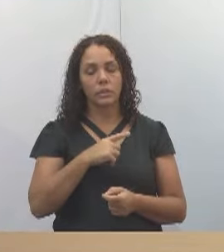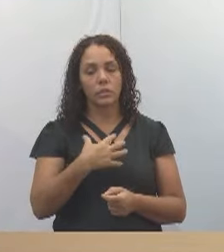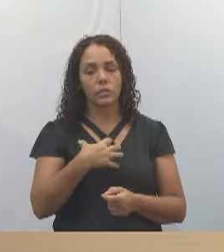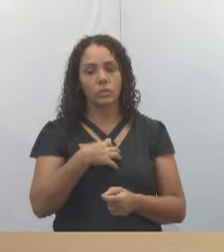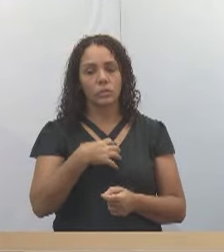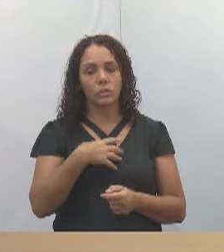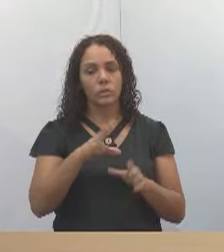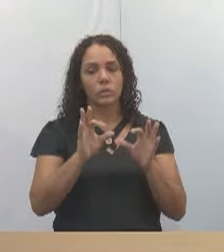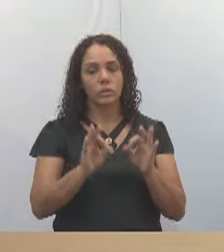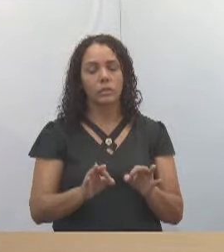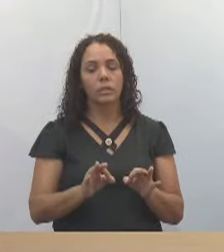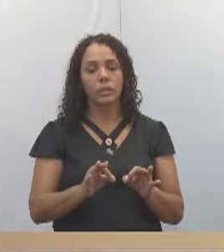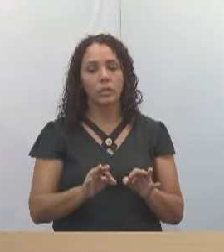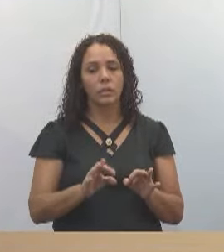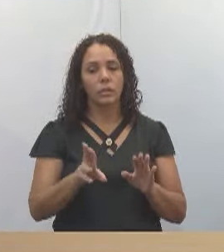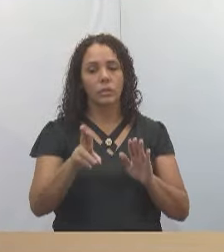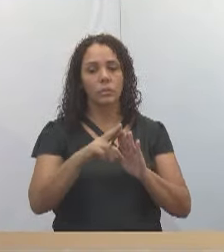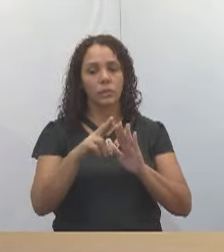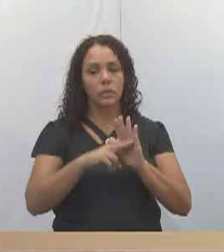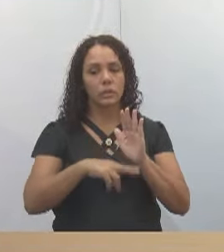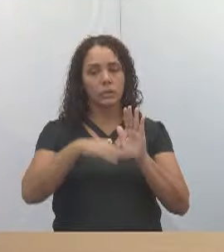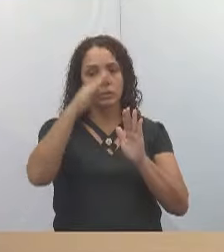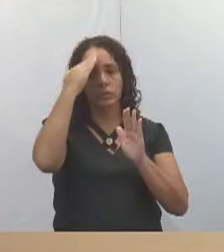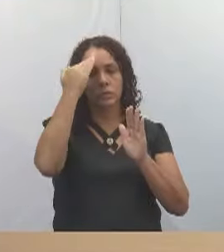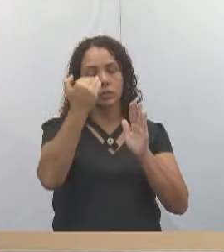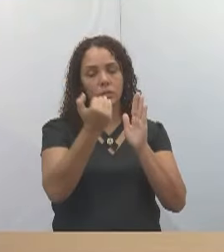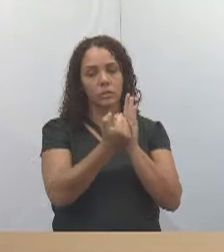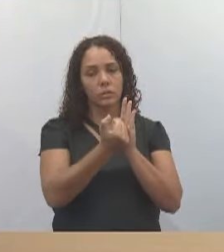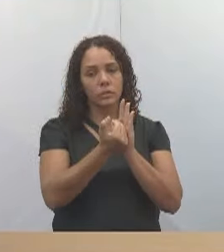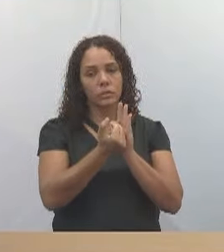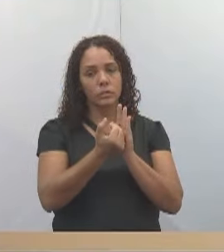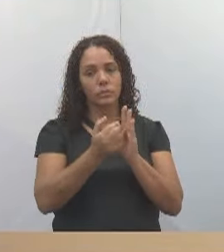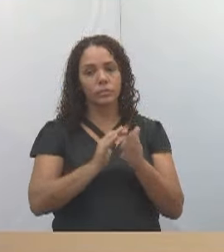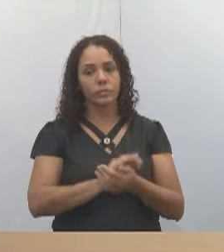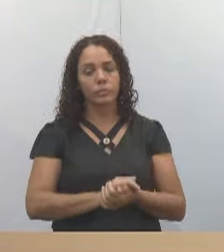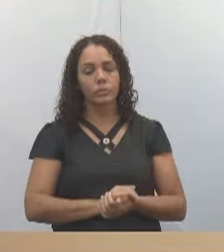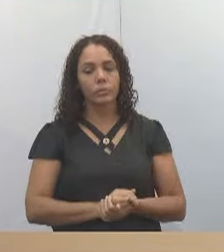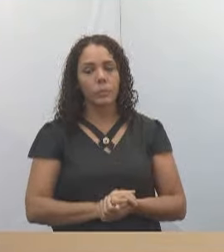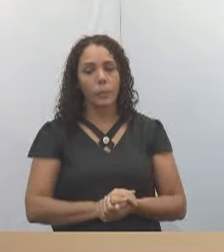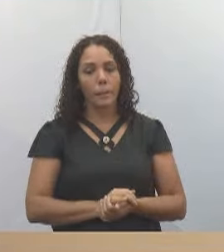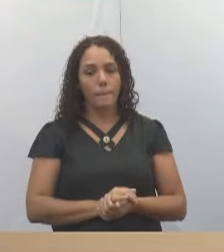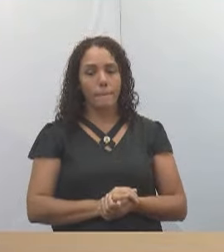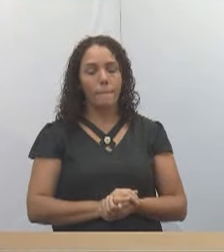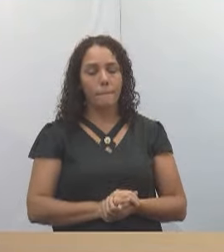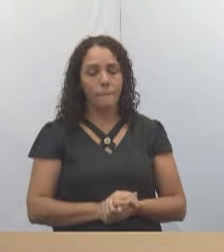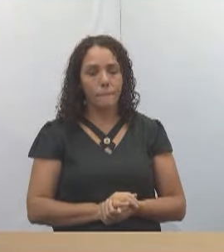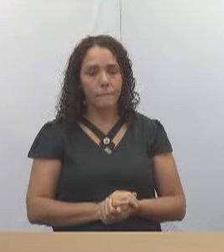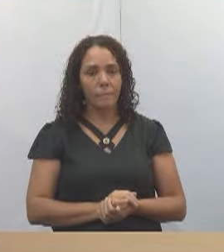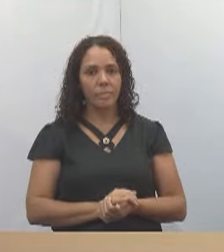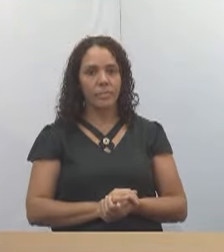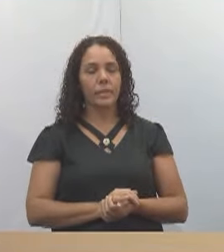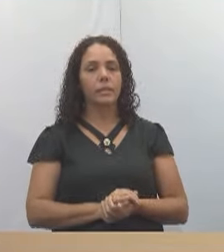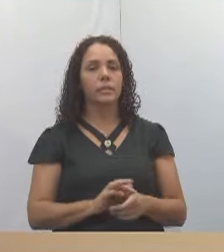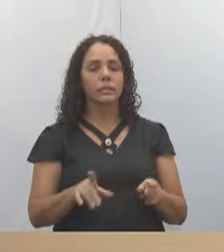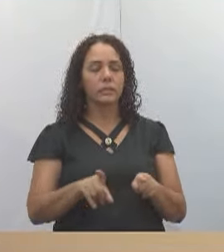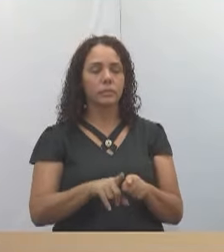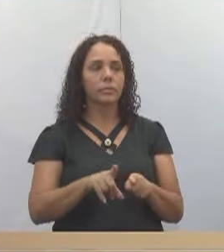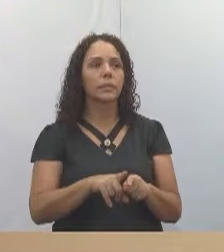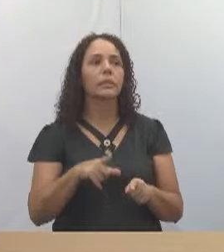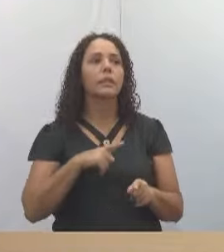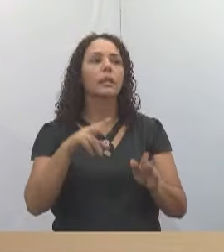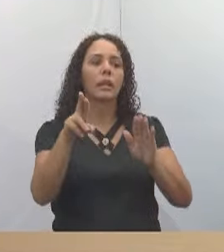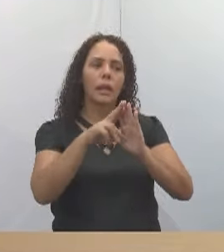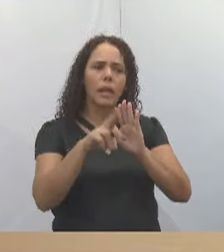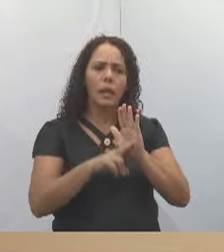razoável para atender os princípios do devido processo legal em sua face material. As demais trata-se de regras